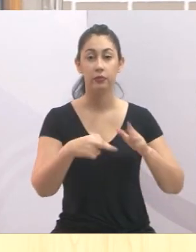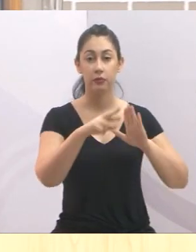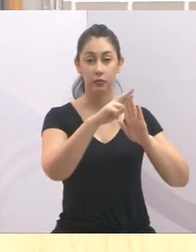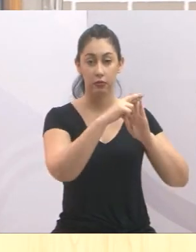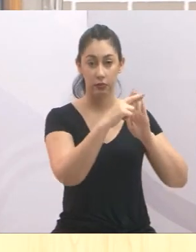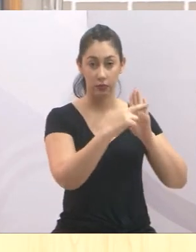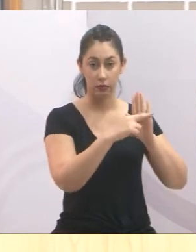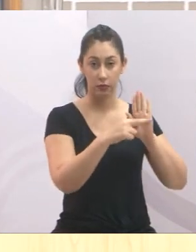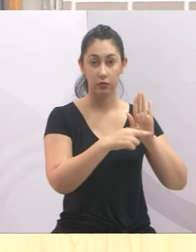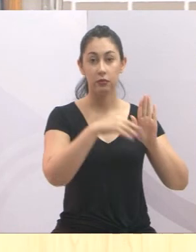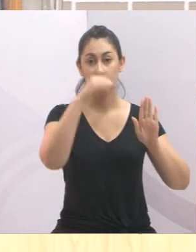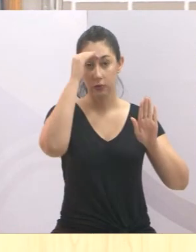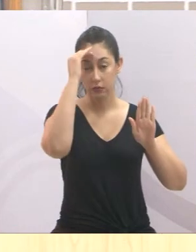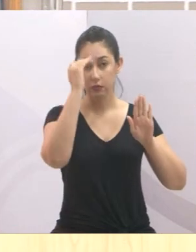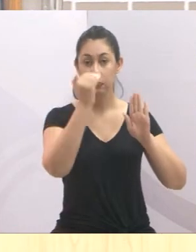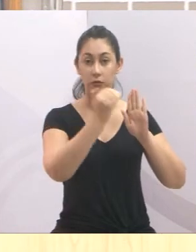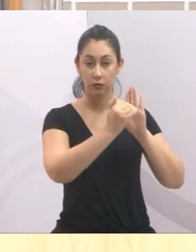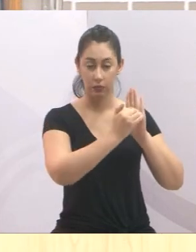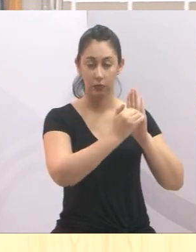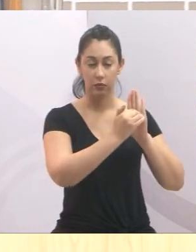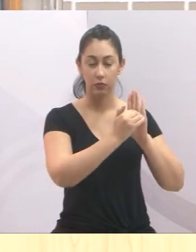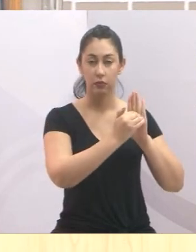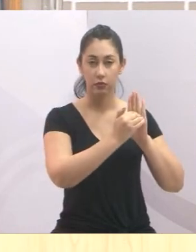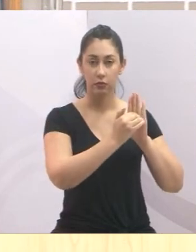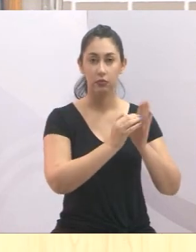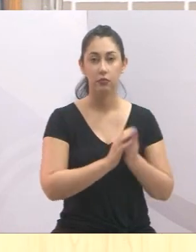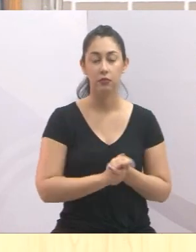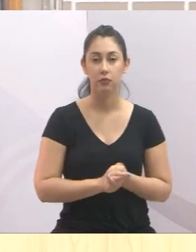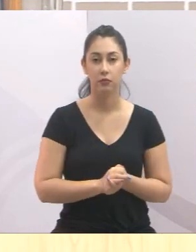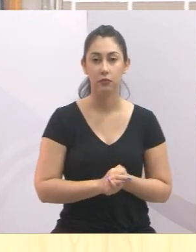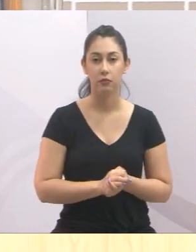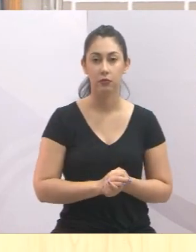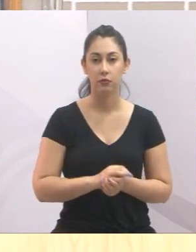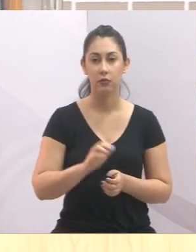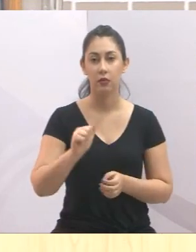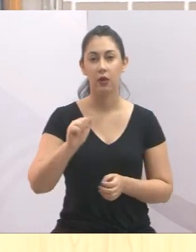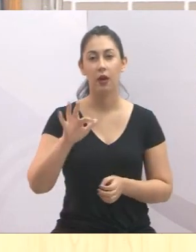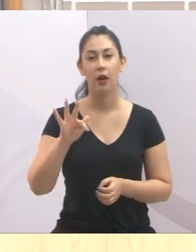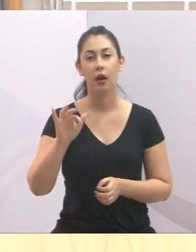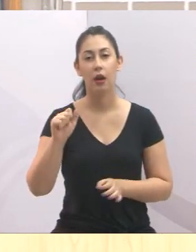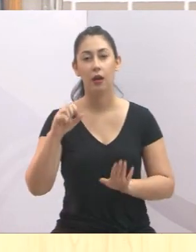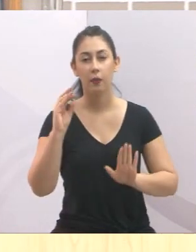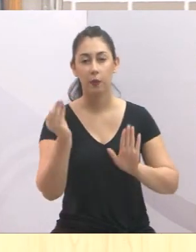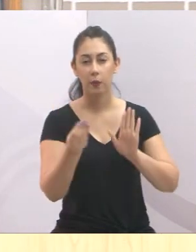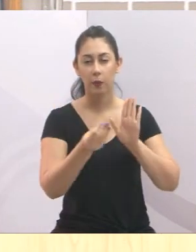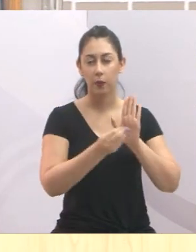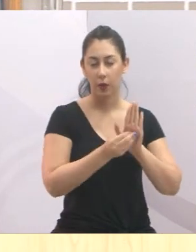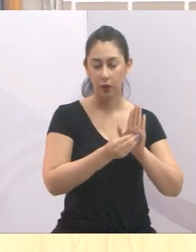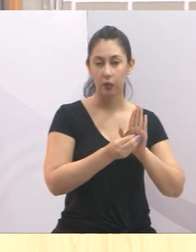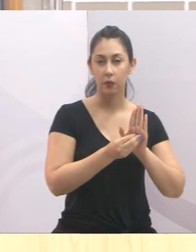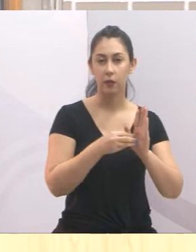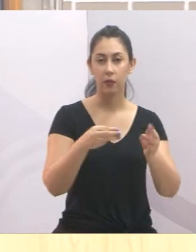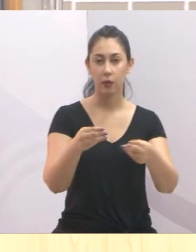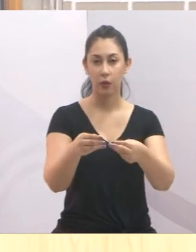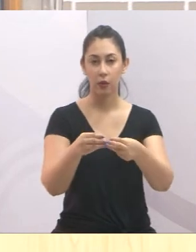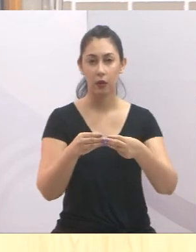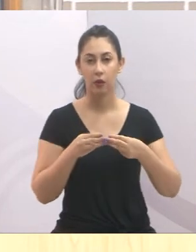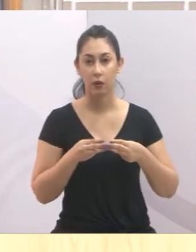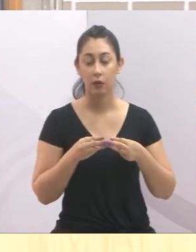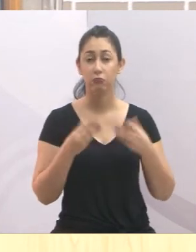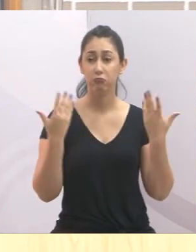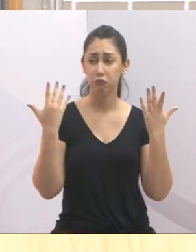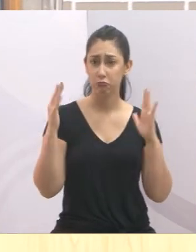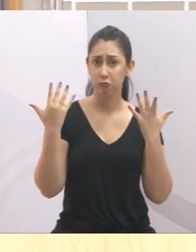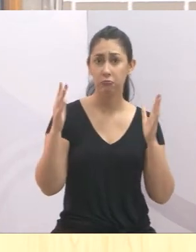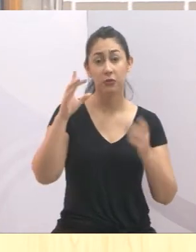cumpridas as formalidades regimentais, seja constatado no trabalho dessa sessão o registro de moção